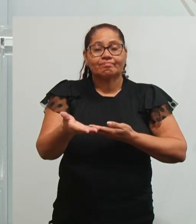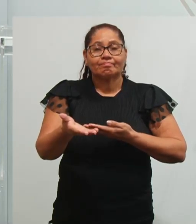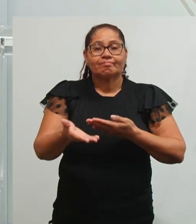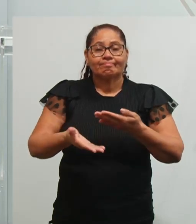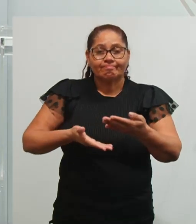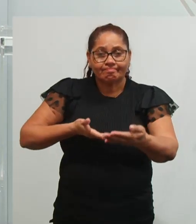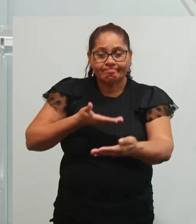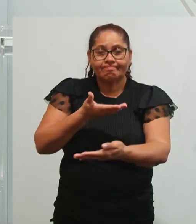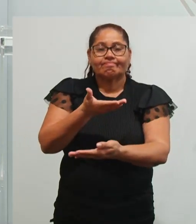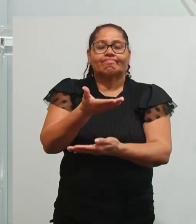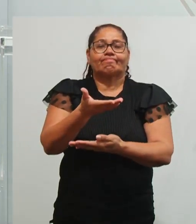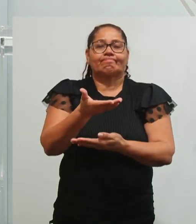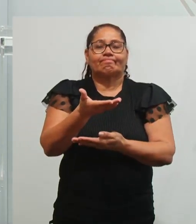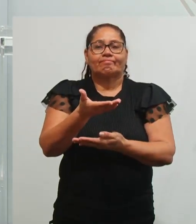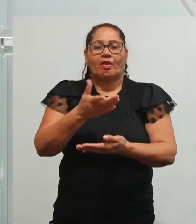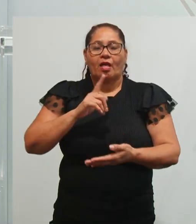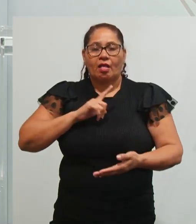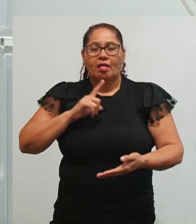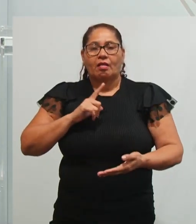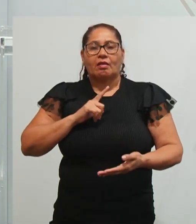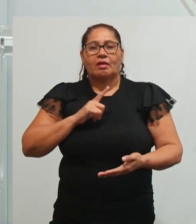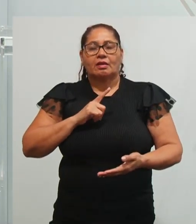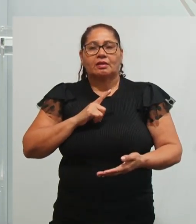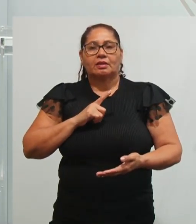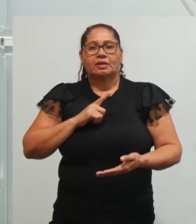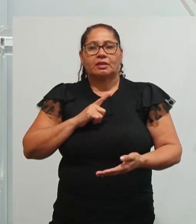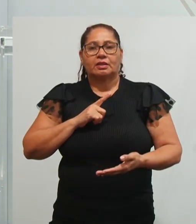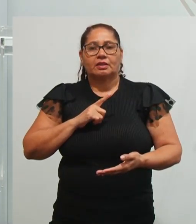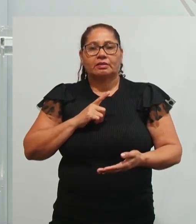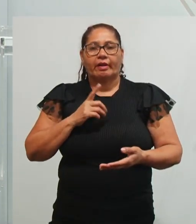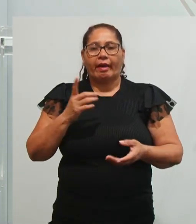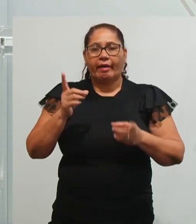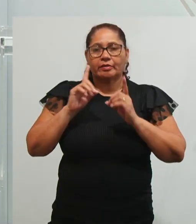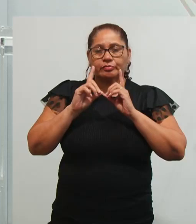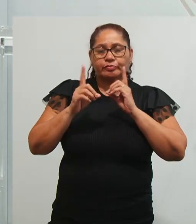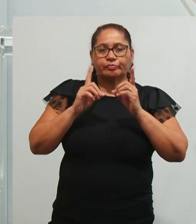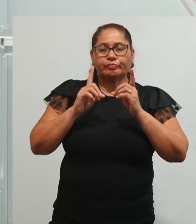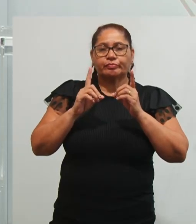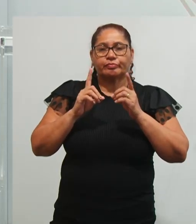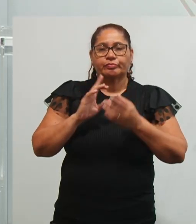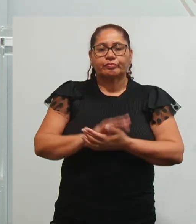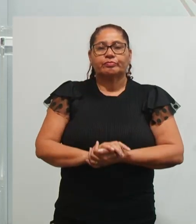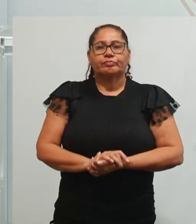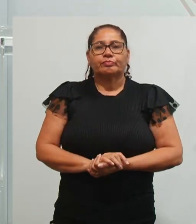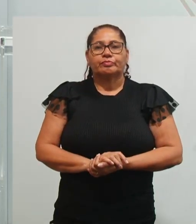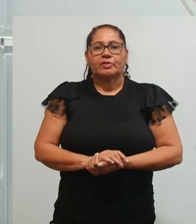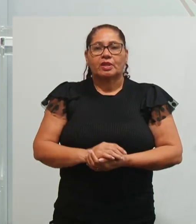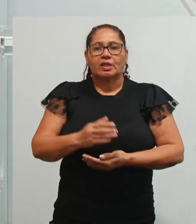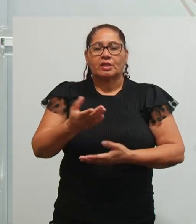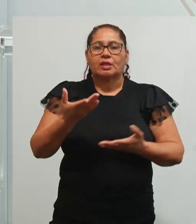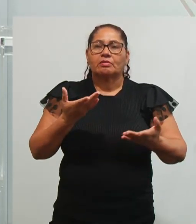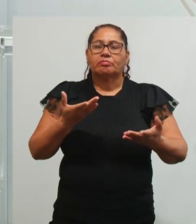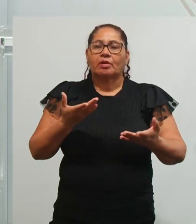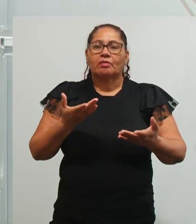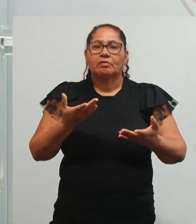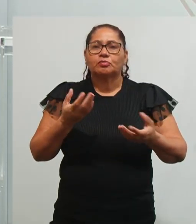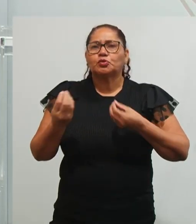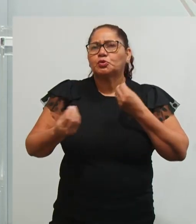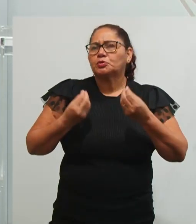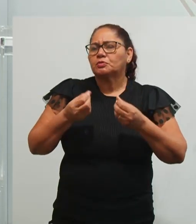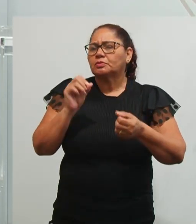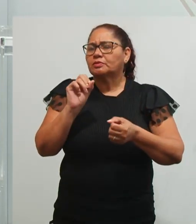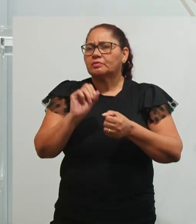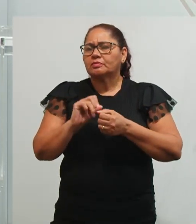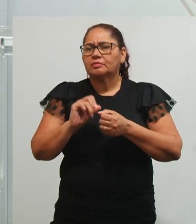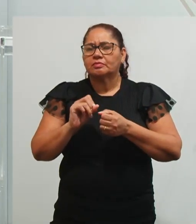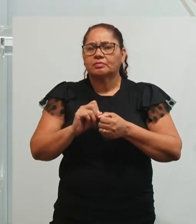que há interação, de que há relação, de que a relação é dialógica. Não é uma díade. É uma dialética